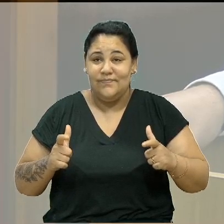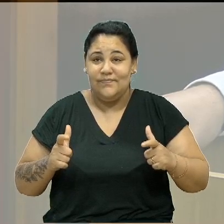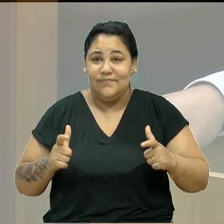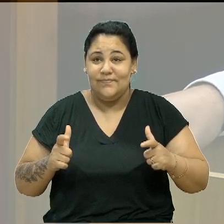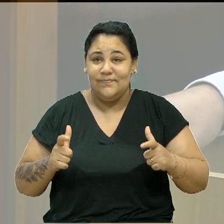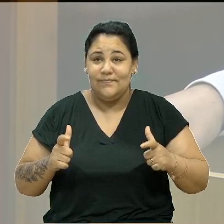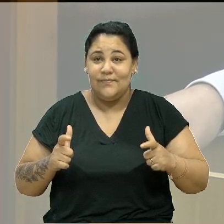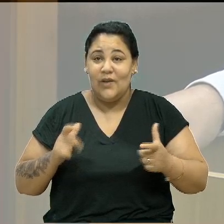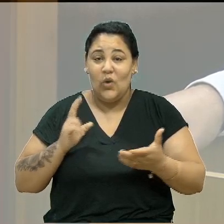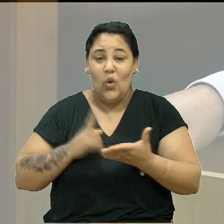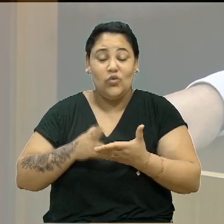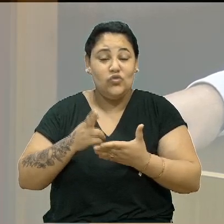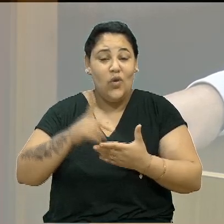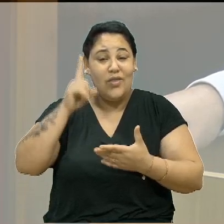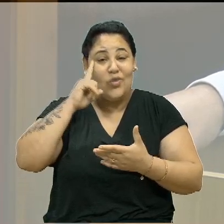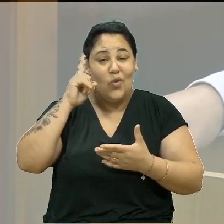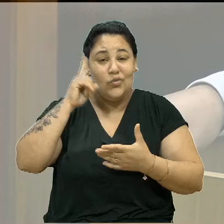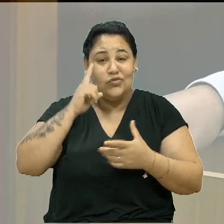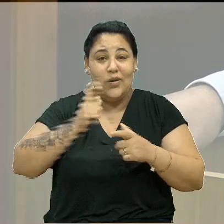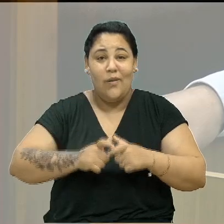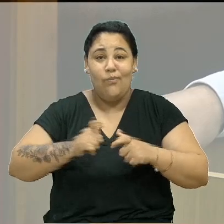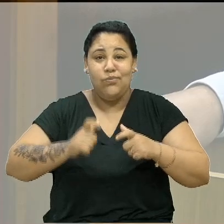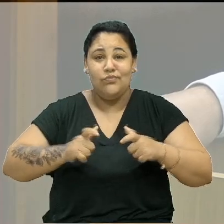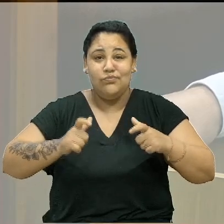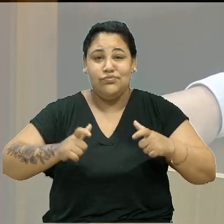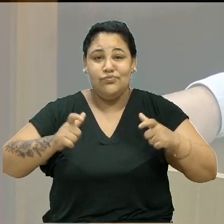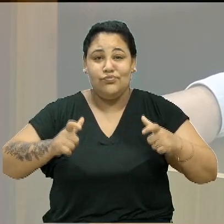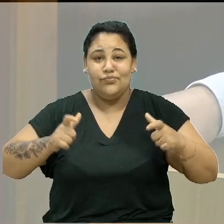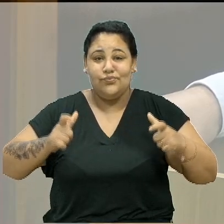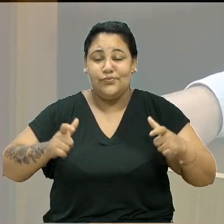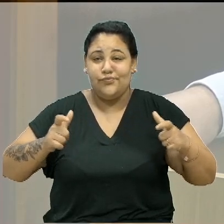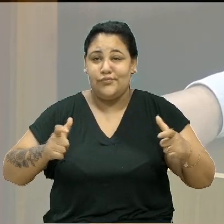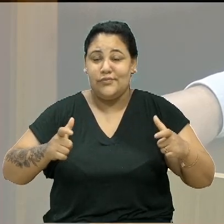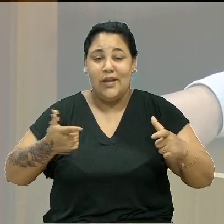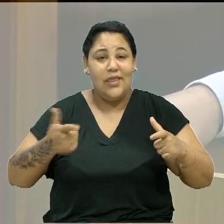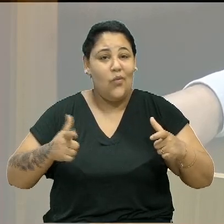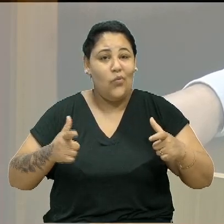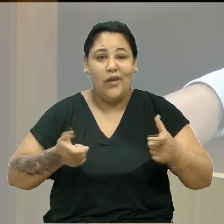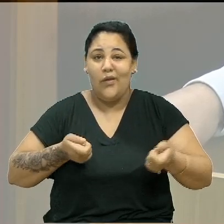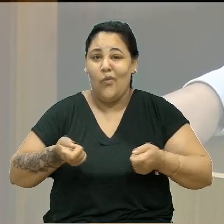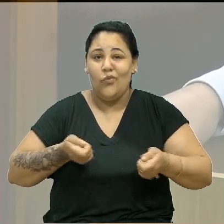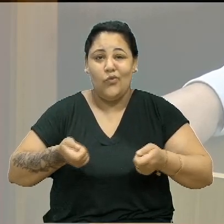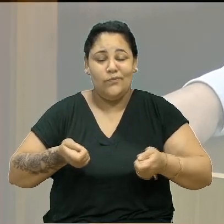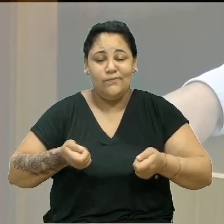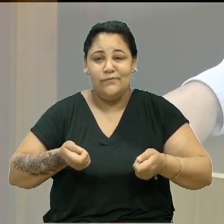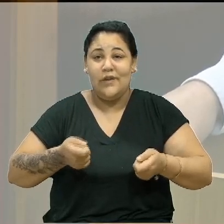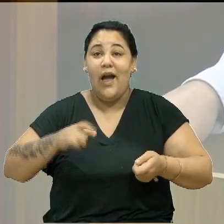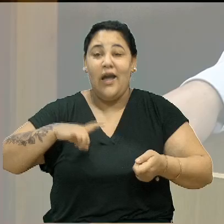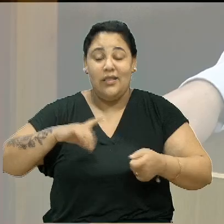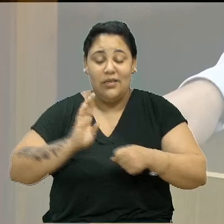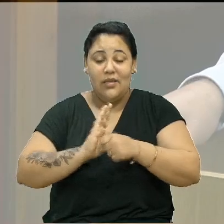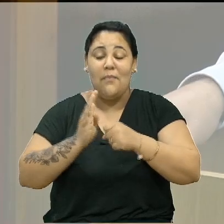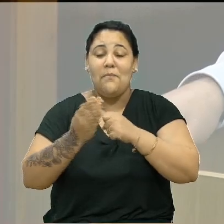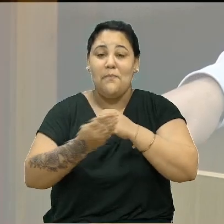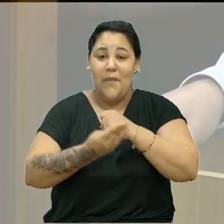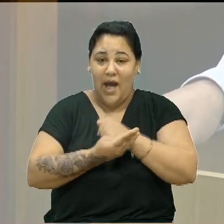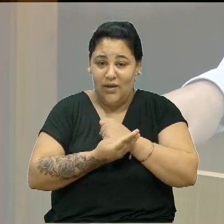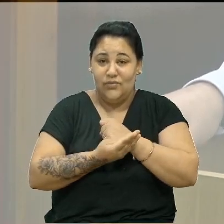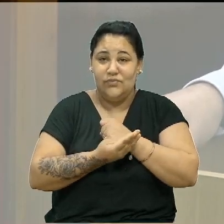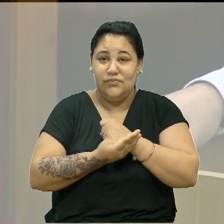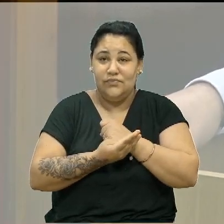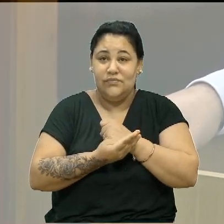e cresce de forma descoordenada. E aí nós temos bairros em